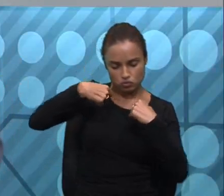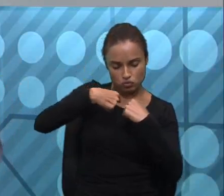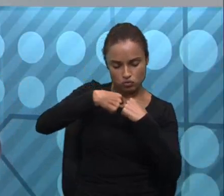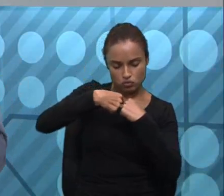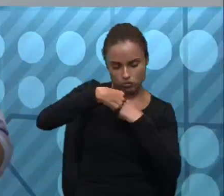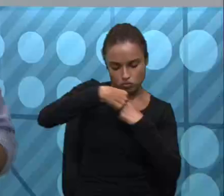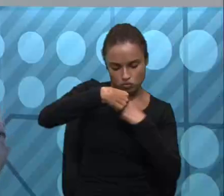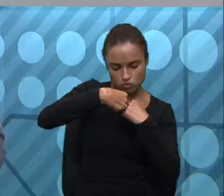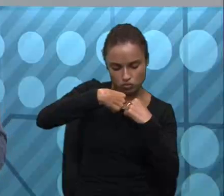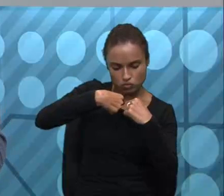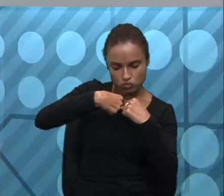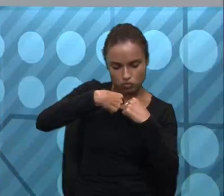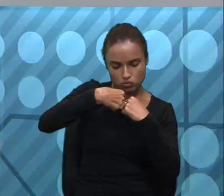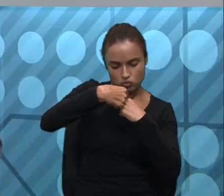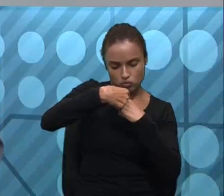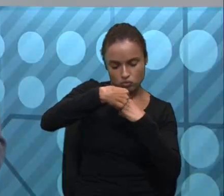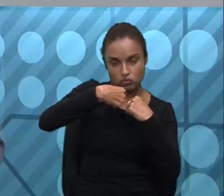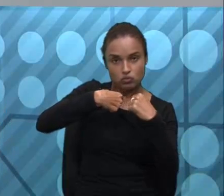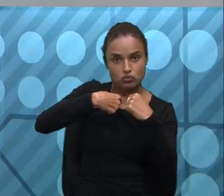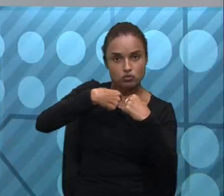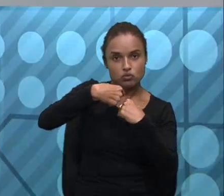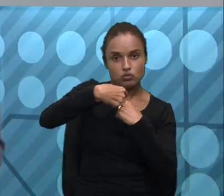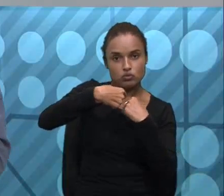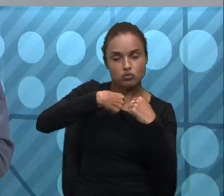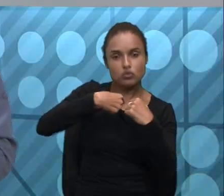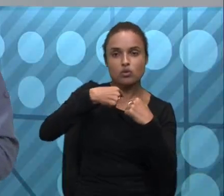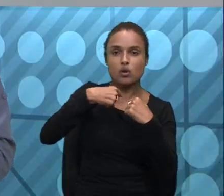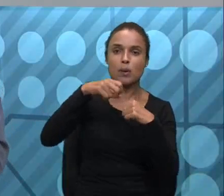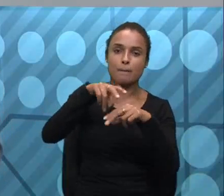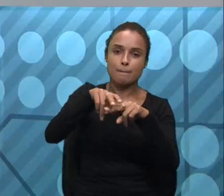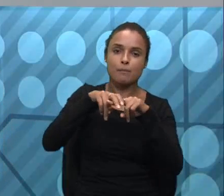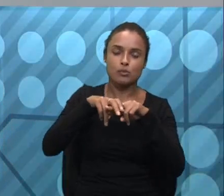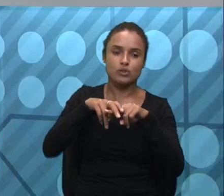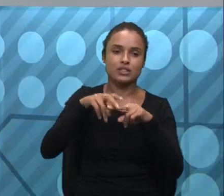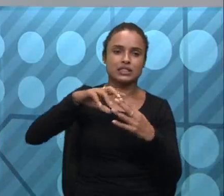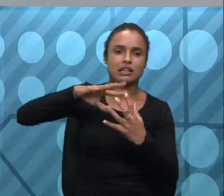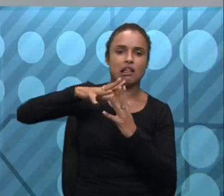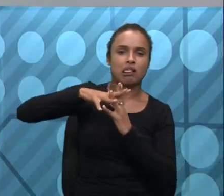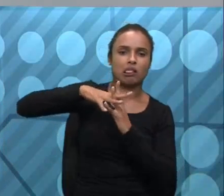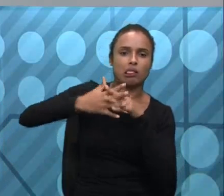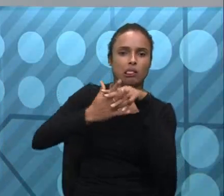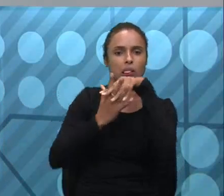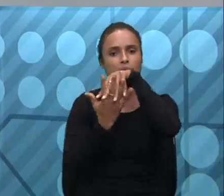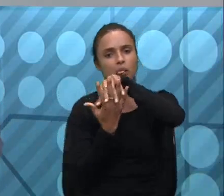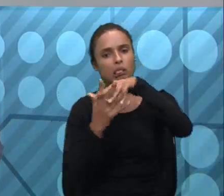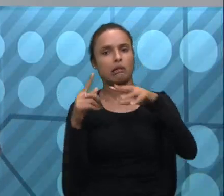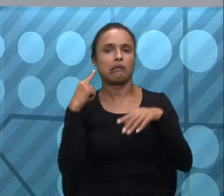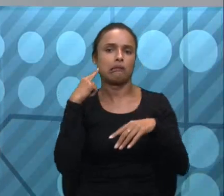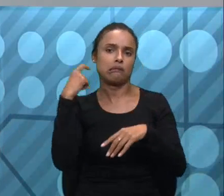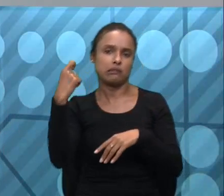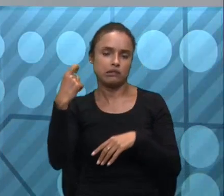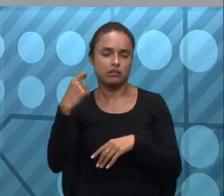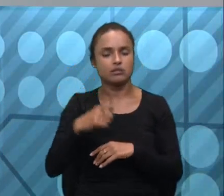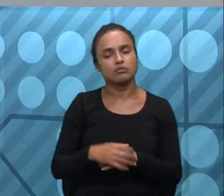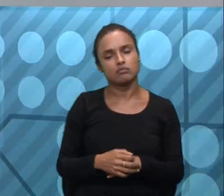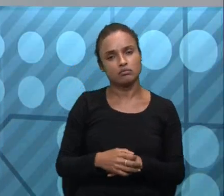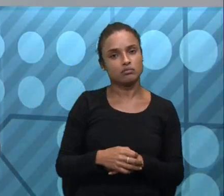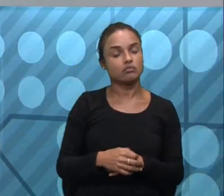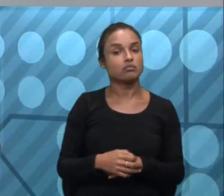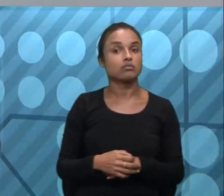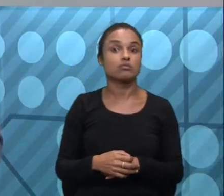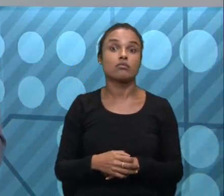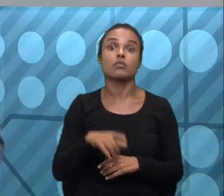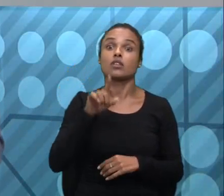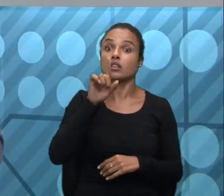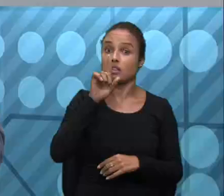temos esse estalo, tá bom? Não fique assustado com os estalos que ocorrem, tá? Mas